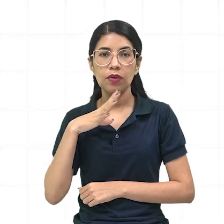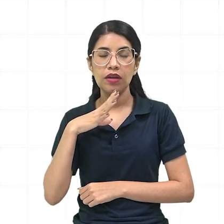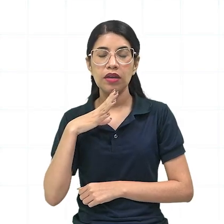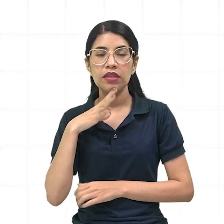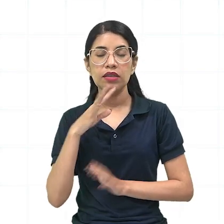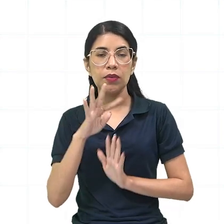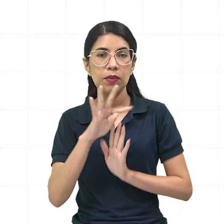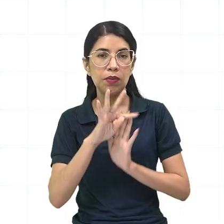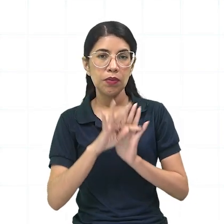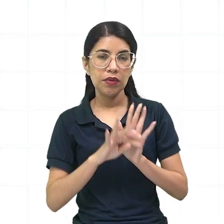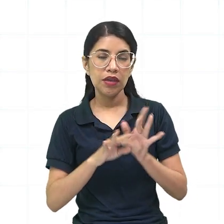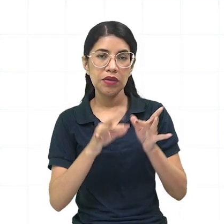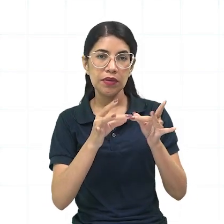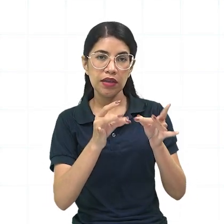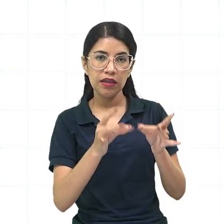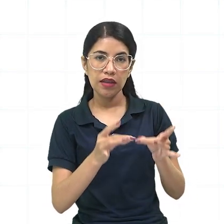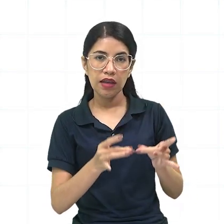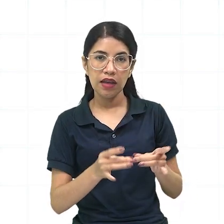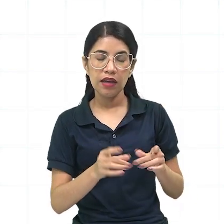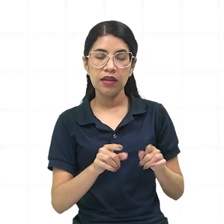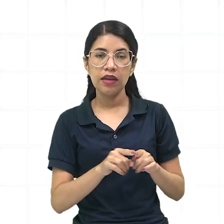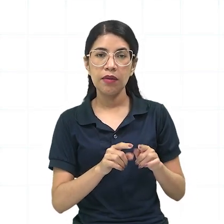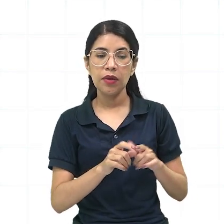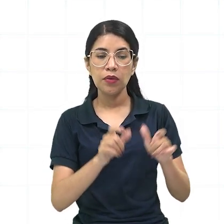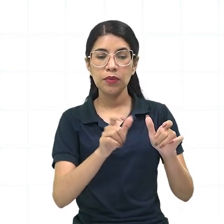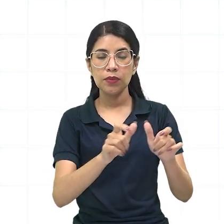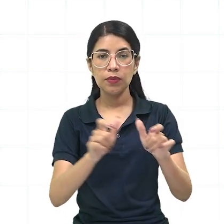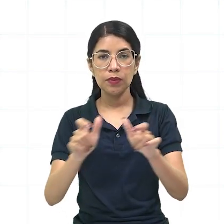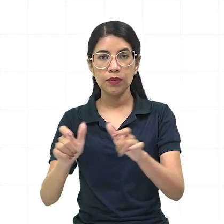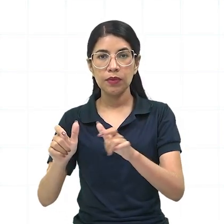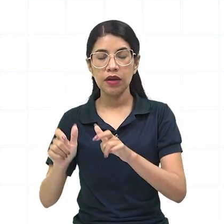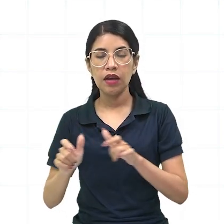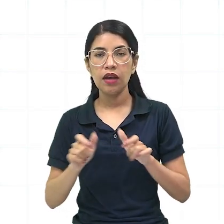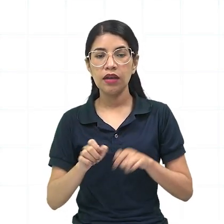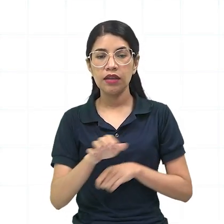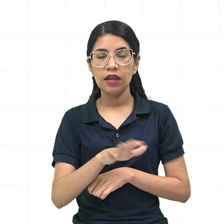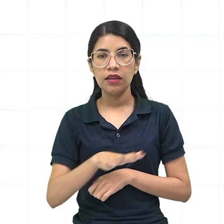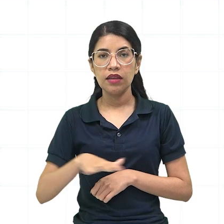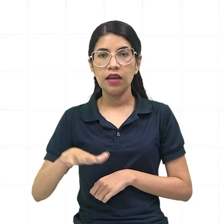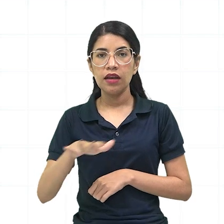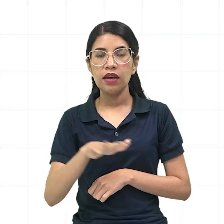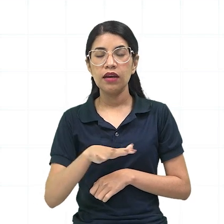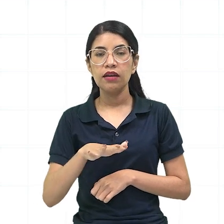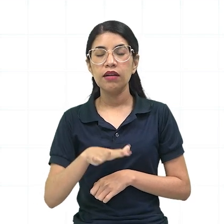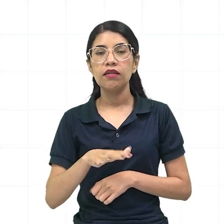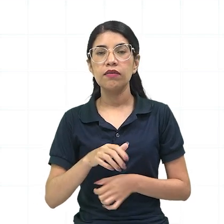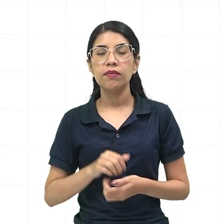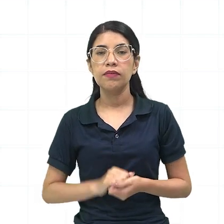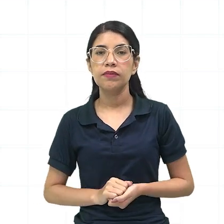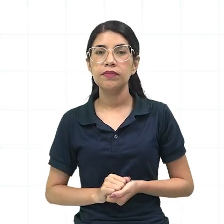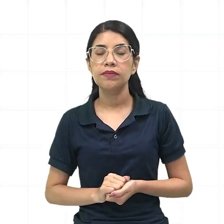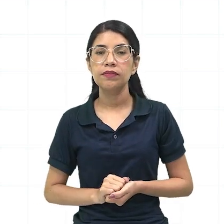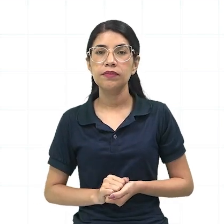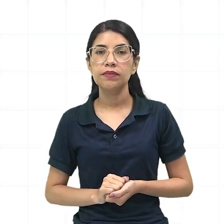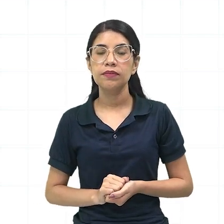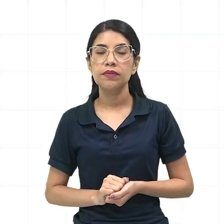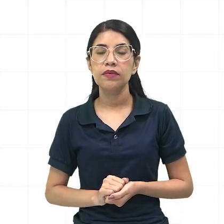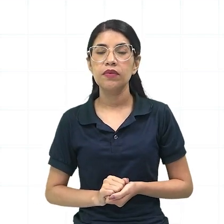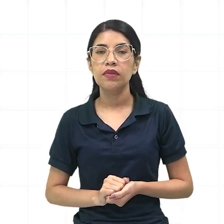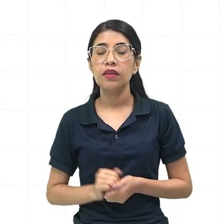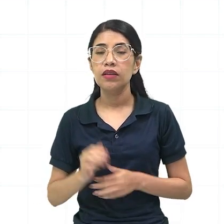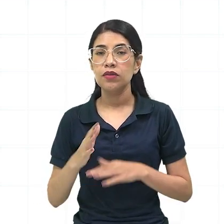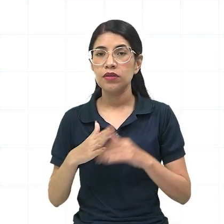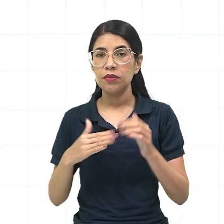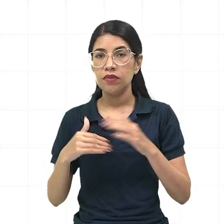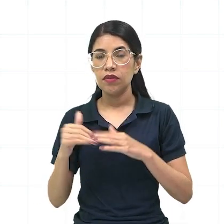o texto e as marcações cênicas determinadas pelo diretor do espetáculo. O